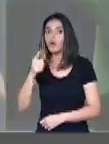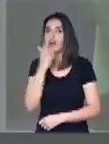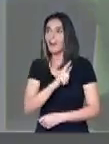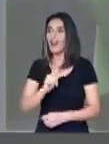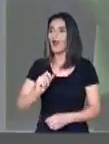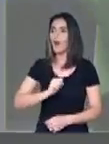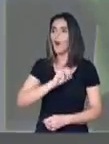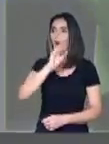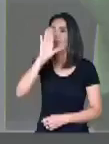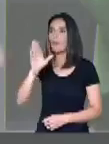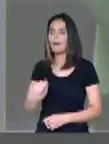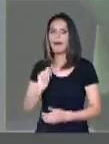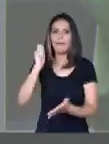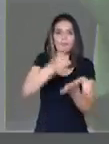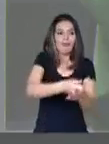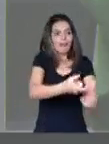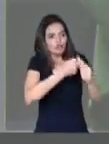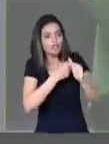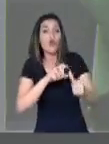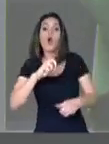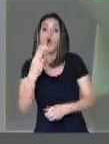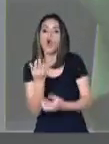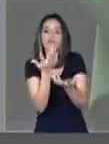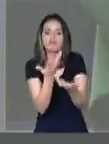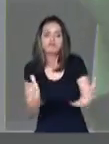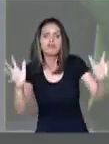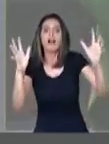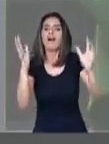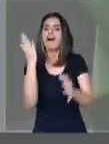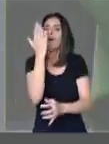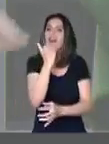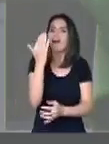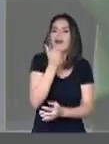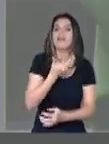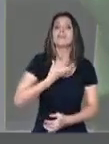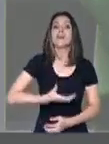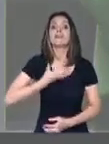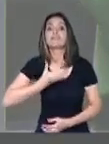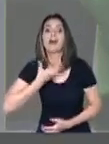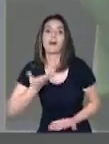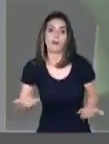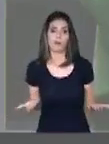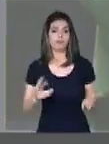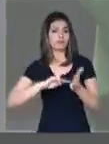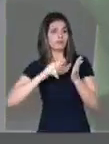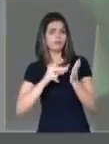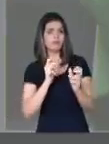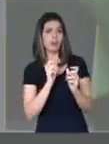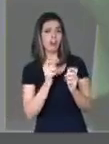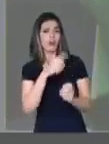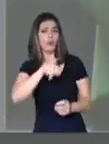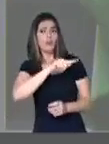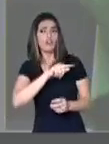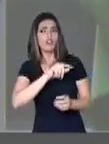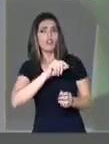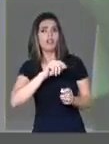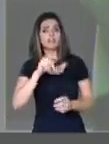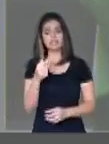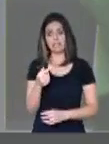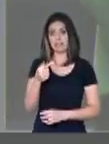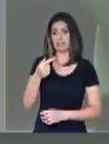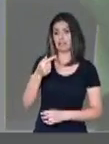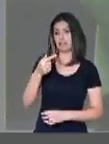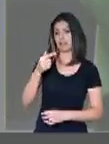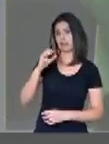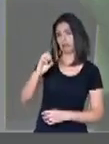dívidas, para garantir o seu Natal, e que, ao mesmo tempo, significa na reforma uma economia de 70 e poucos bilhões que o